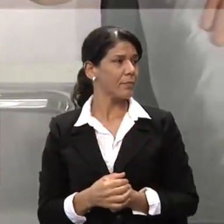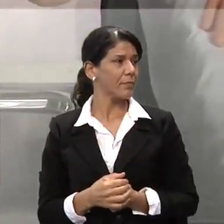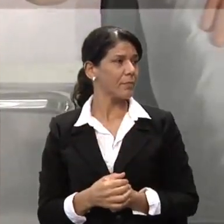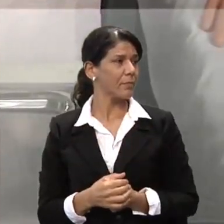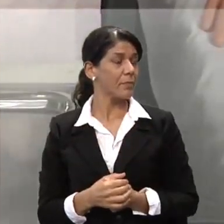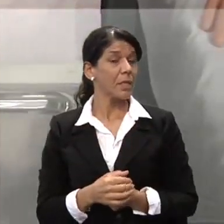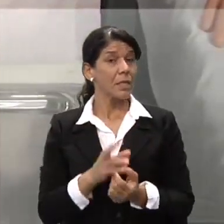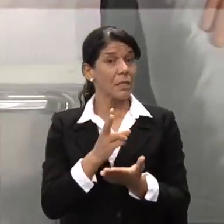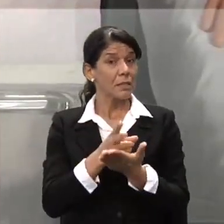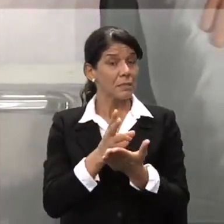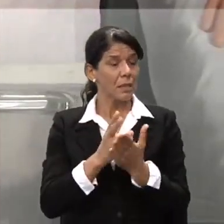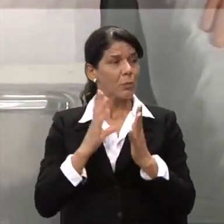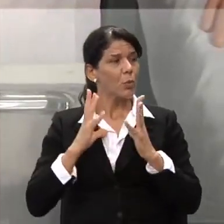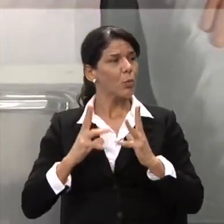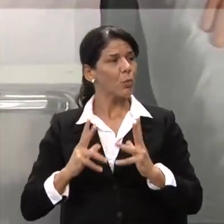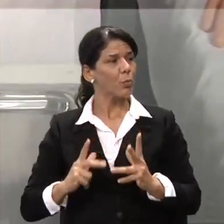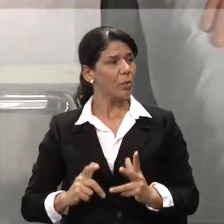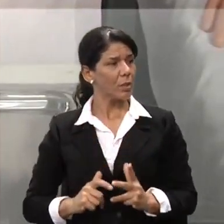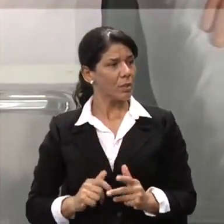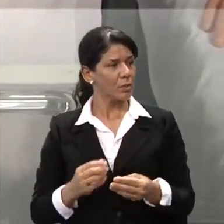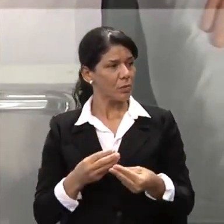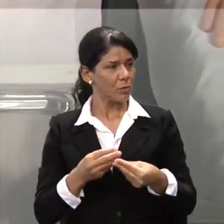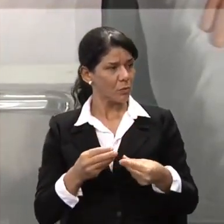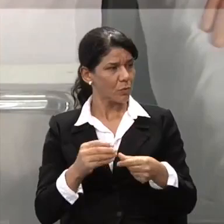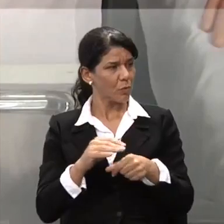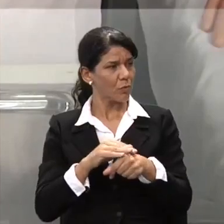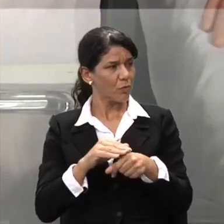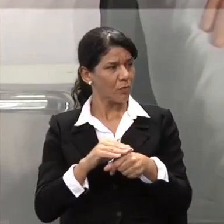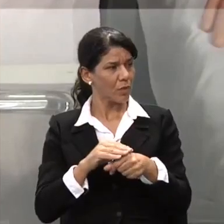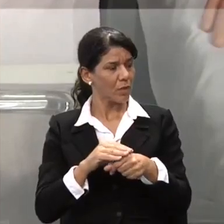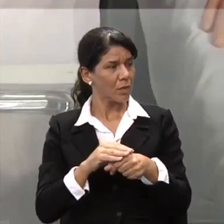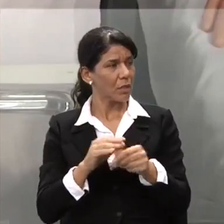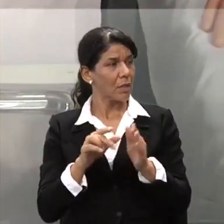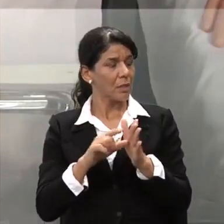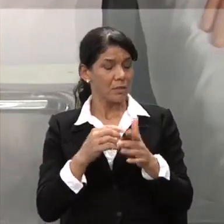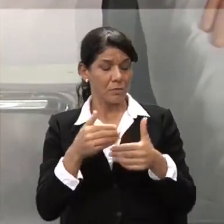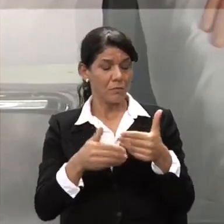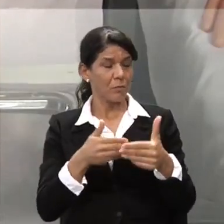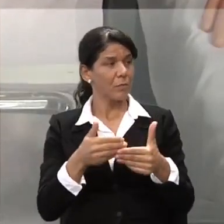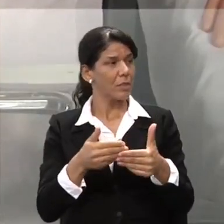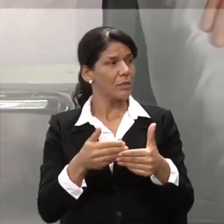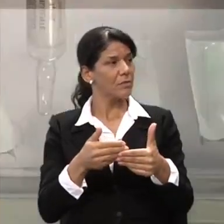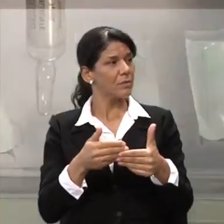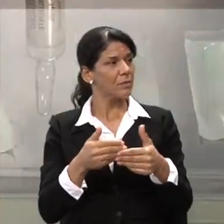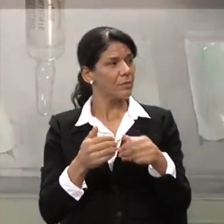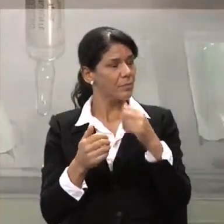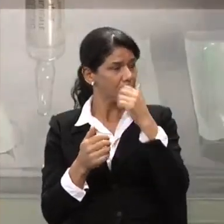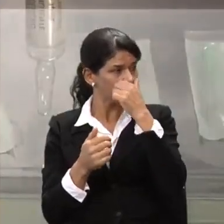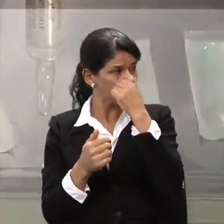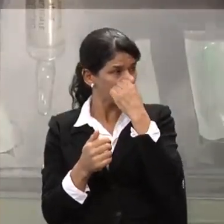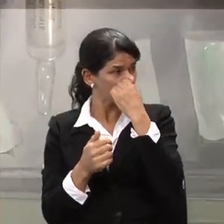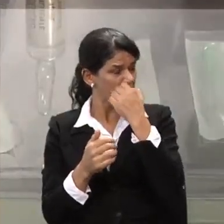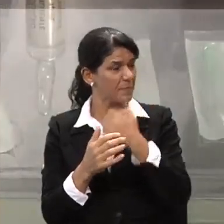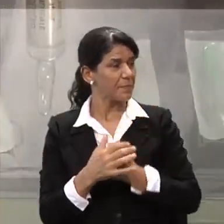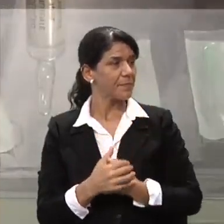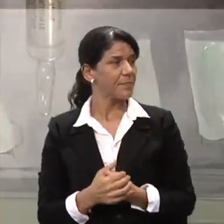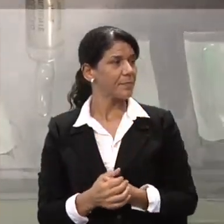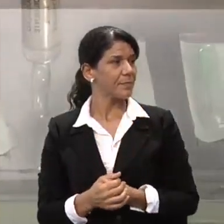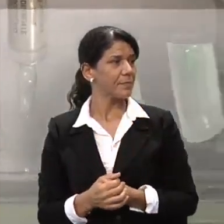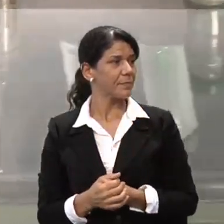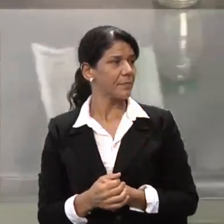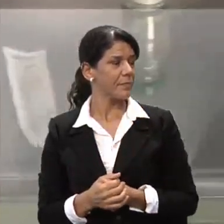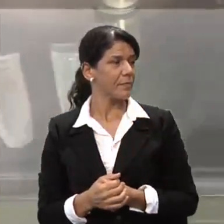Sempre fazendo a higienização dos frascos antes do desenvolvimento do procedimento.